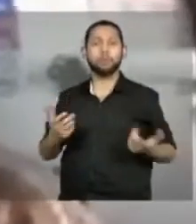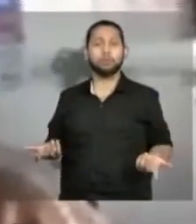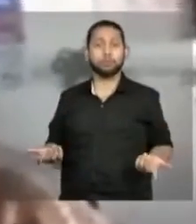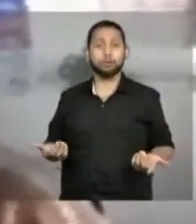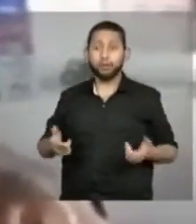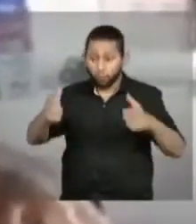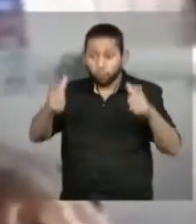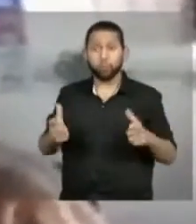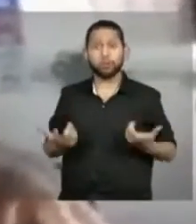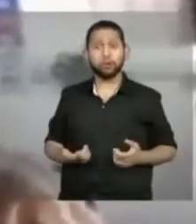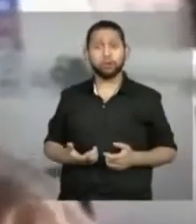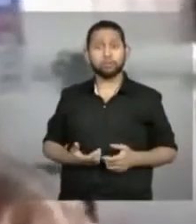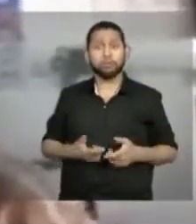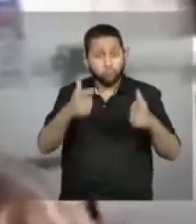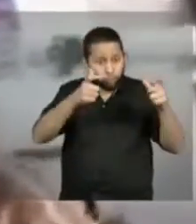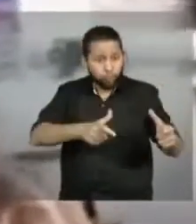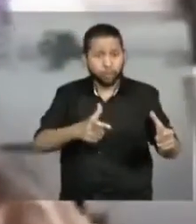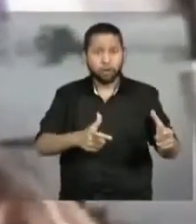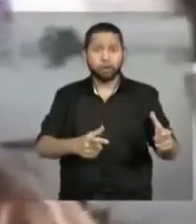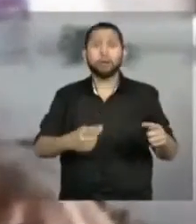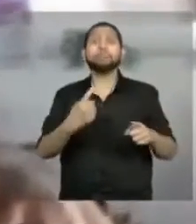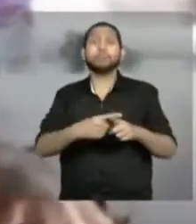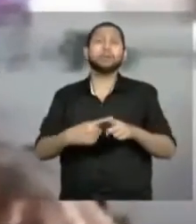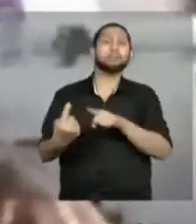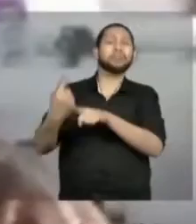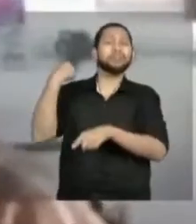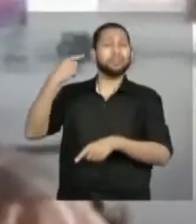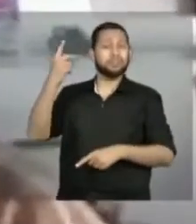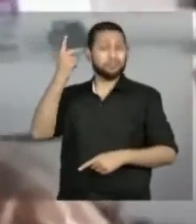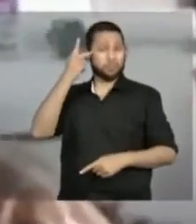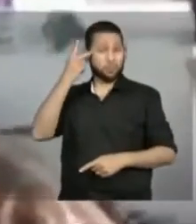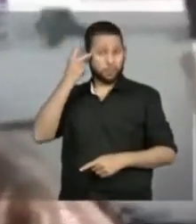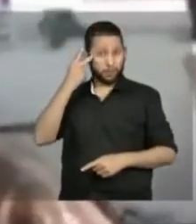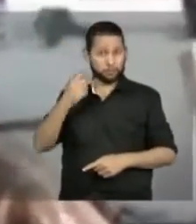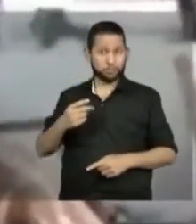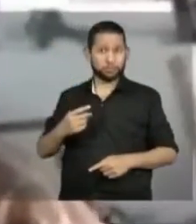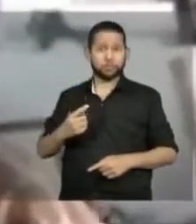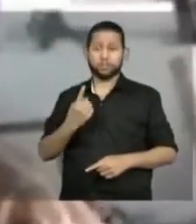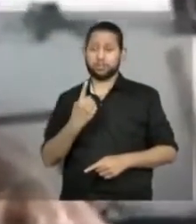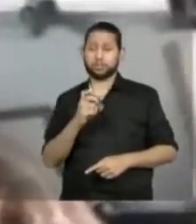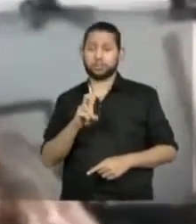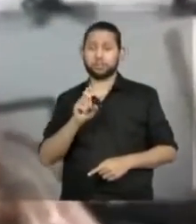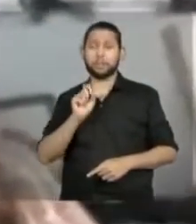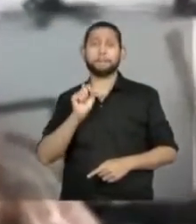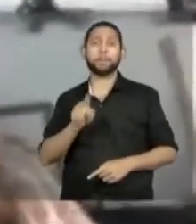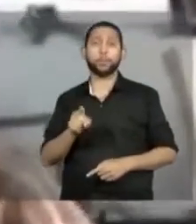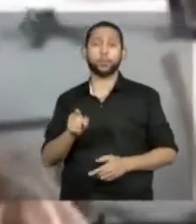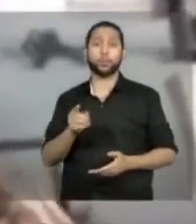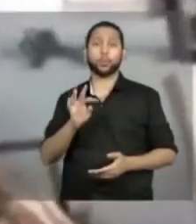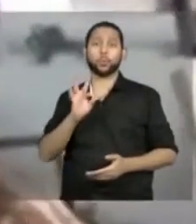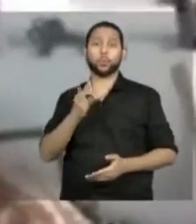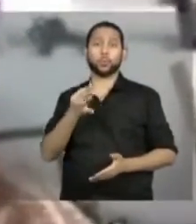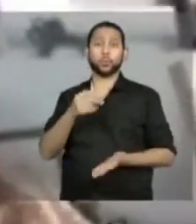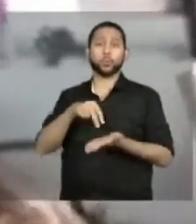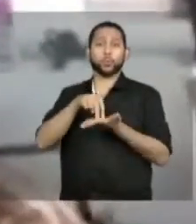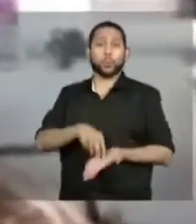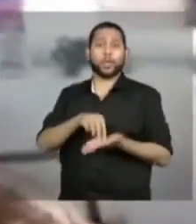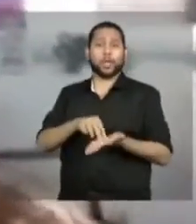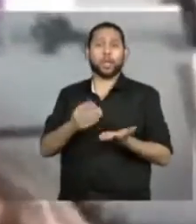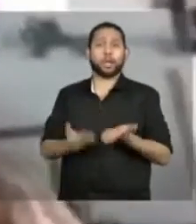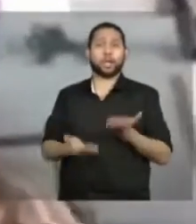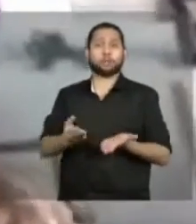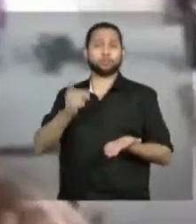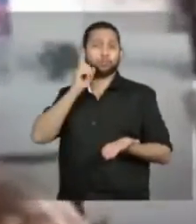de espaço físico também. Na época de MTV, a cidade de São Paulo produzia 15 mil toneladas de lixo por dia, isso lá pelos anos